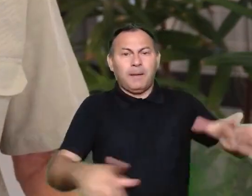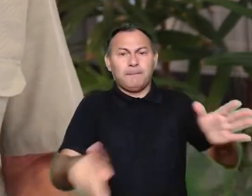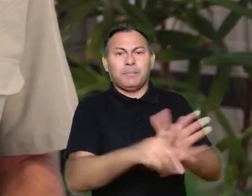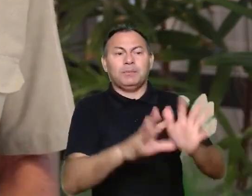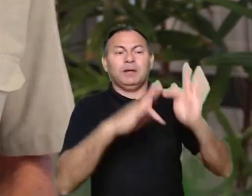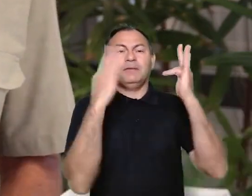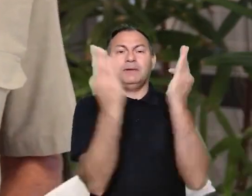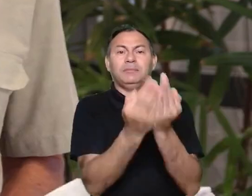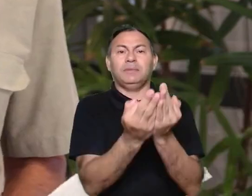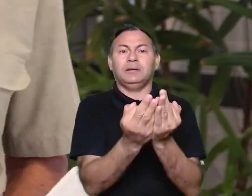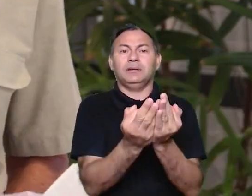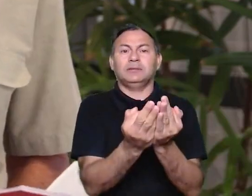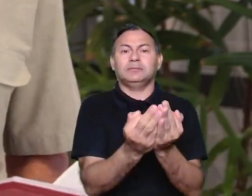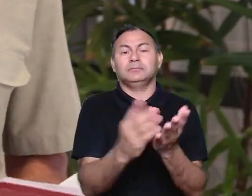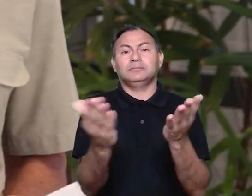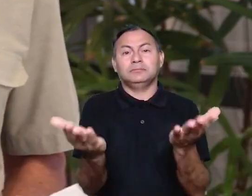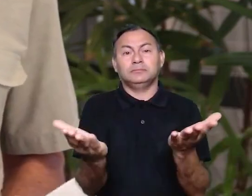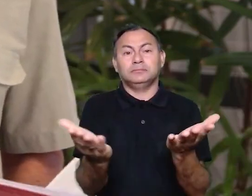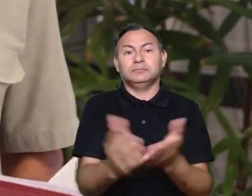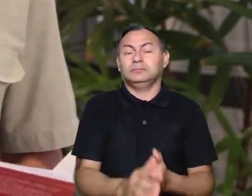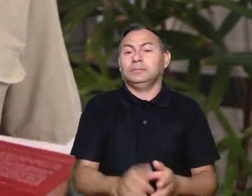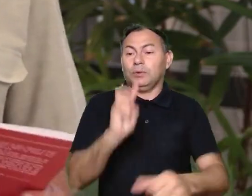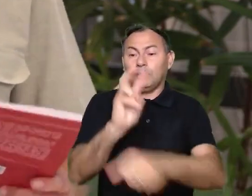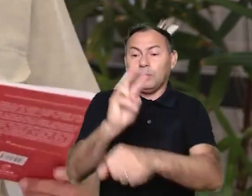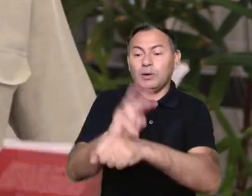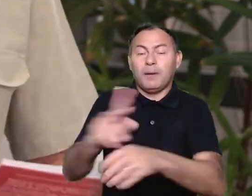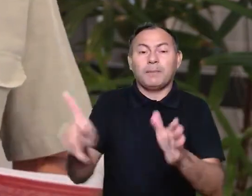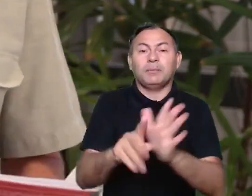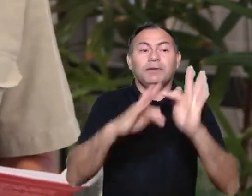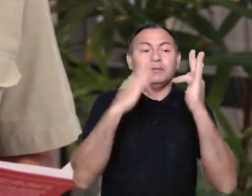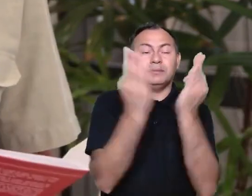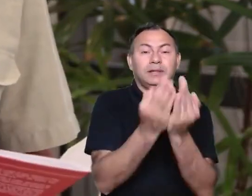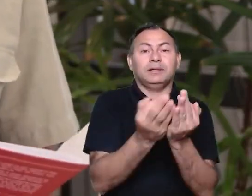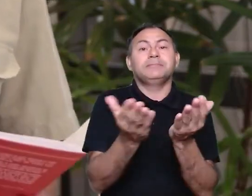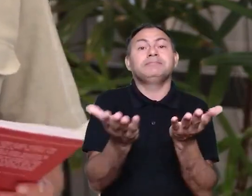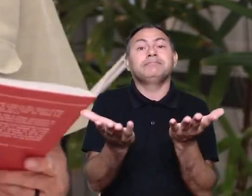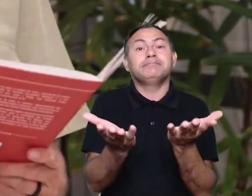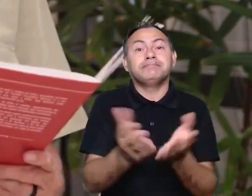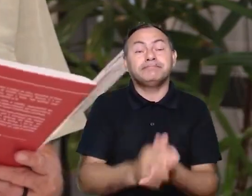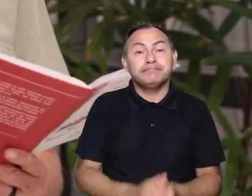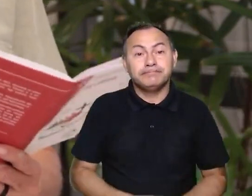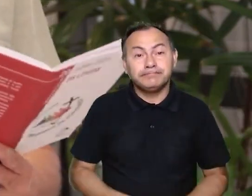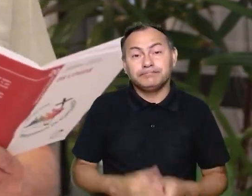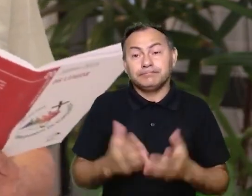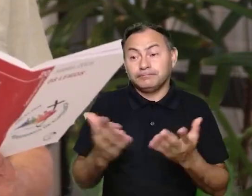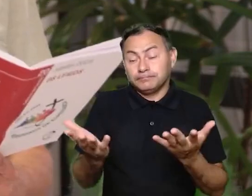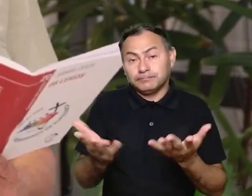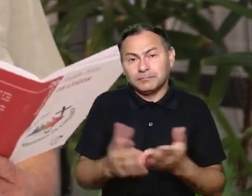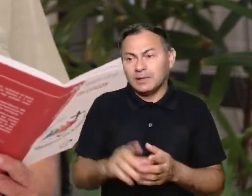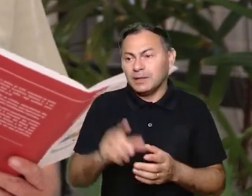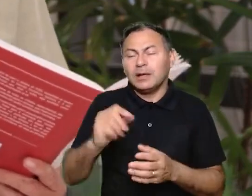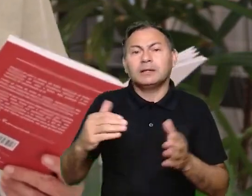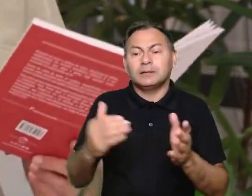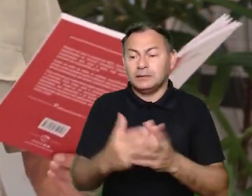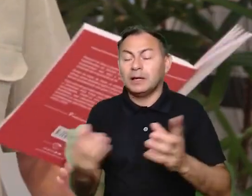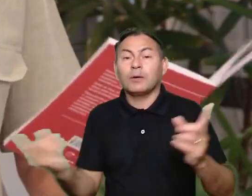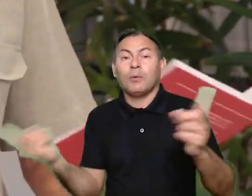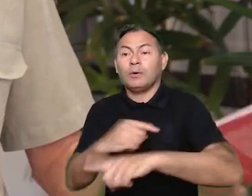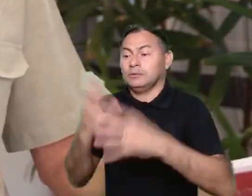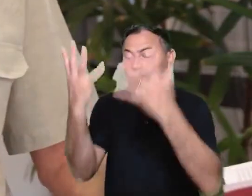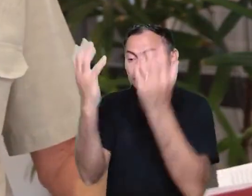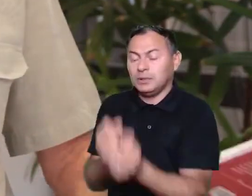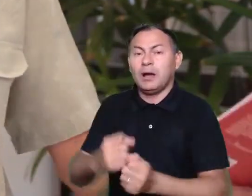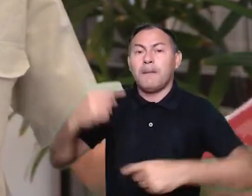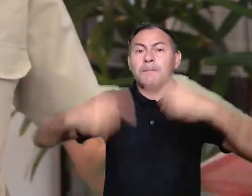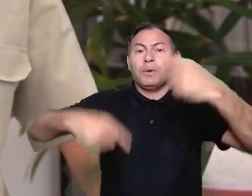abandona até a própria família, não é? Não cuida bem da sua própria família. E são até contra